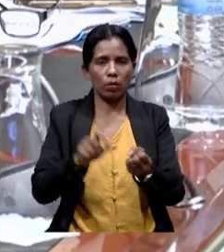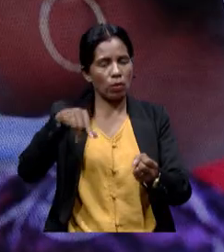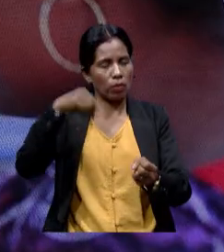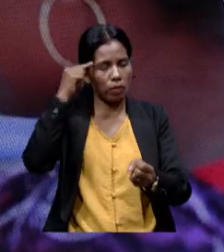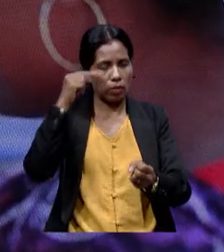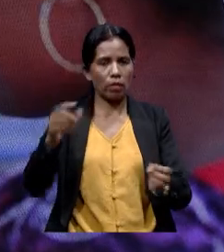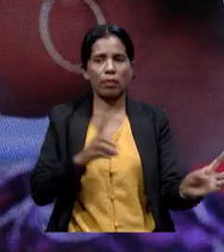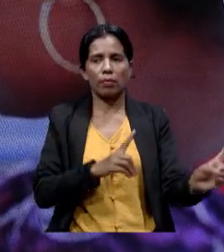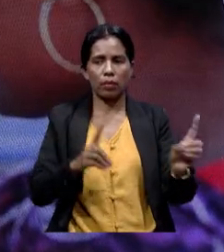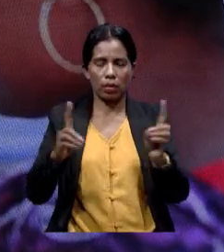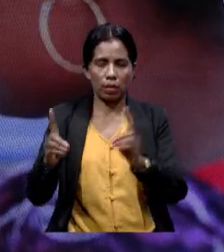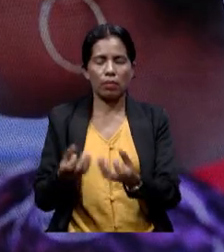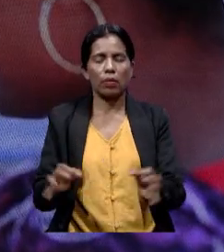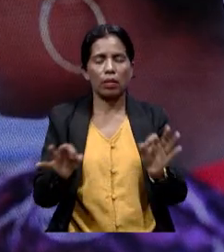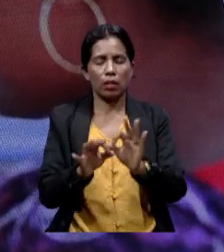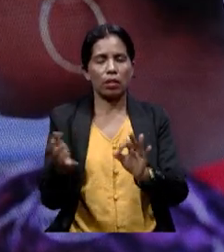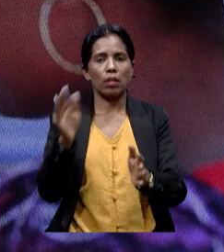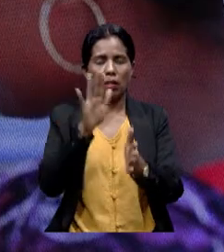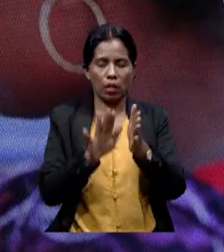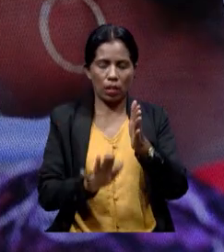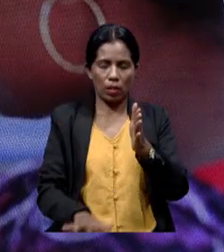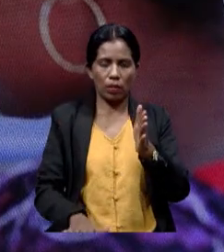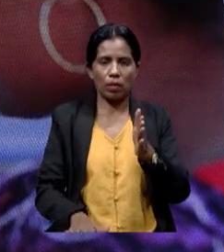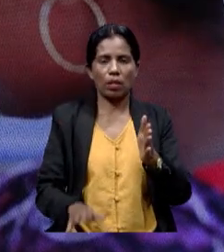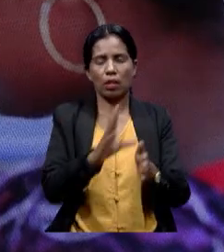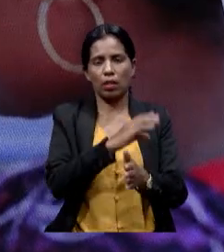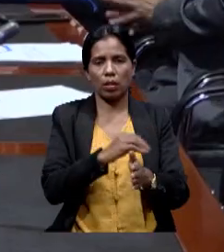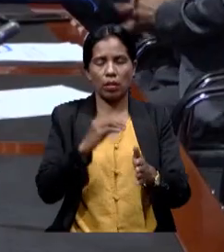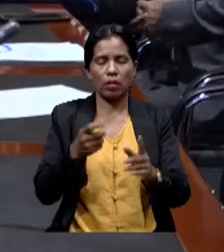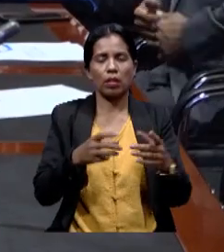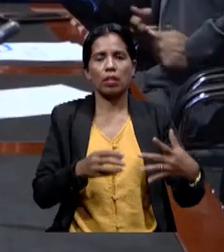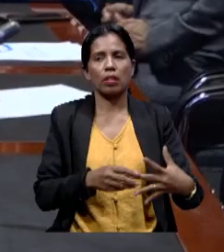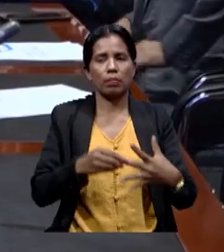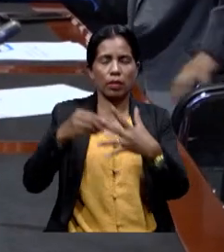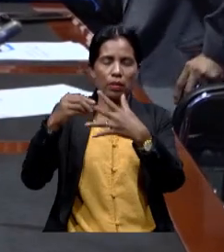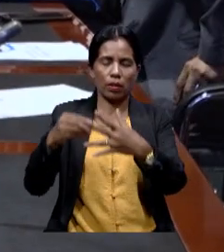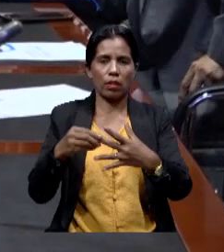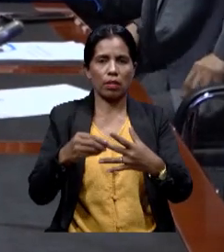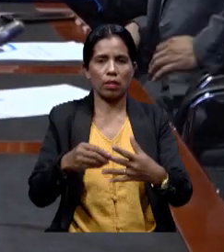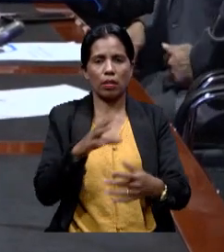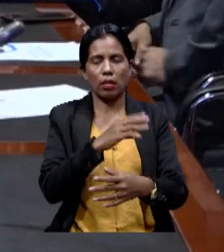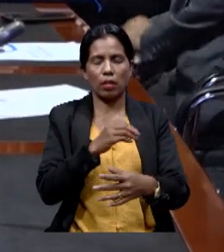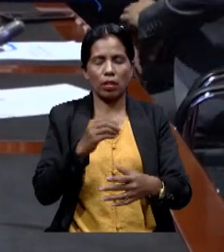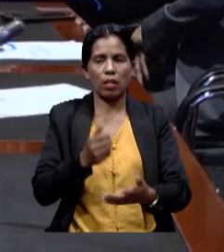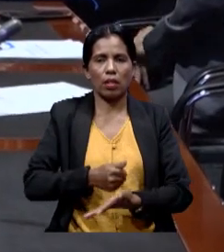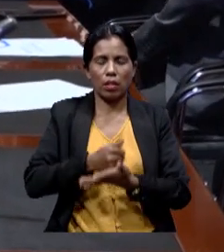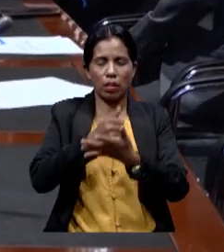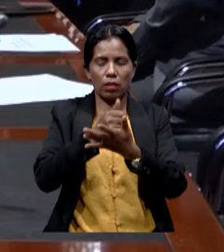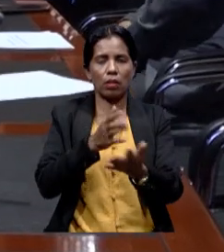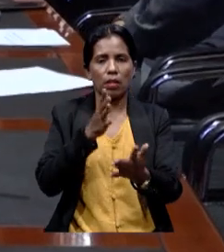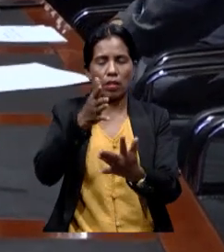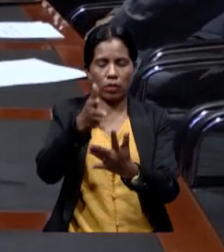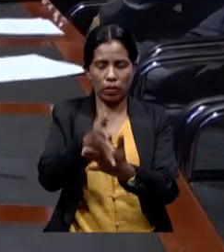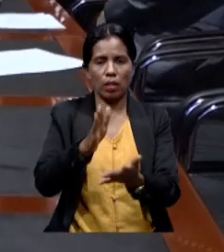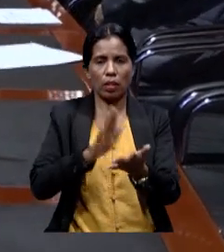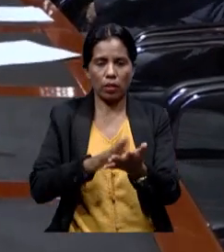prioridade presidencial Sira, onde reduz má nutrição infantil. Liu-liu ba Iharais Badak Sira, não facilita acesso ba